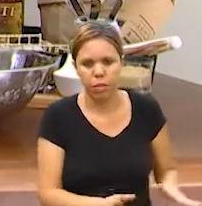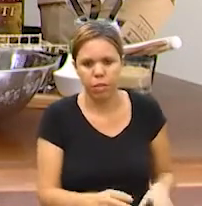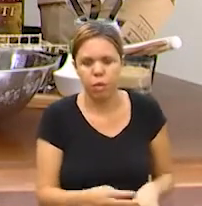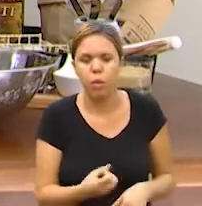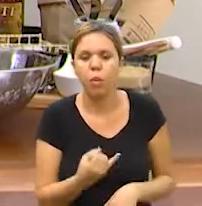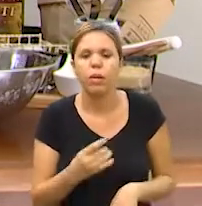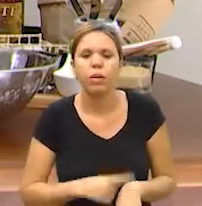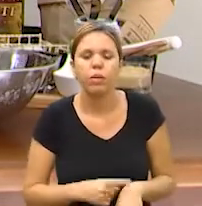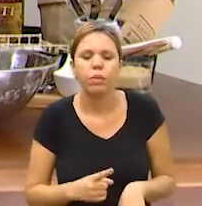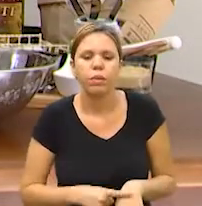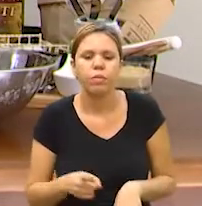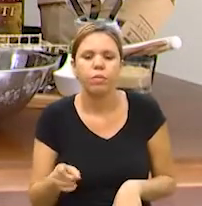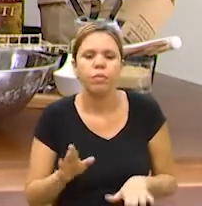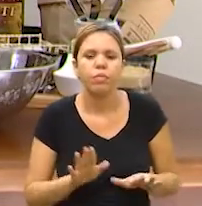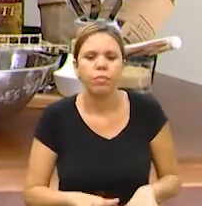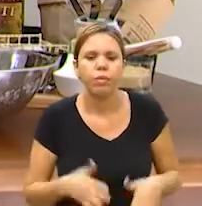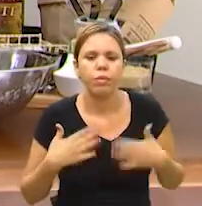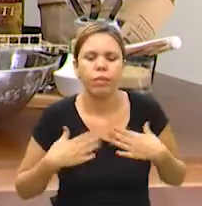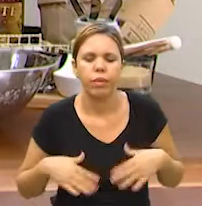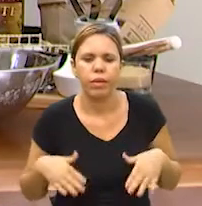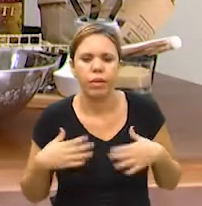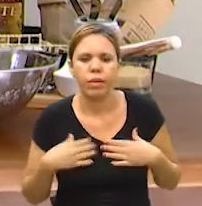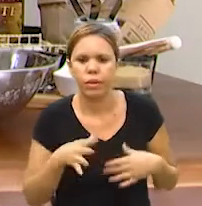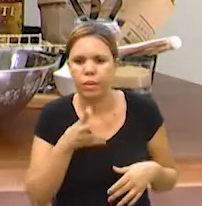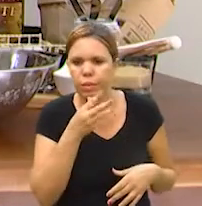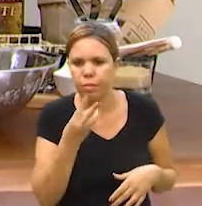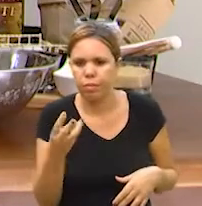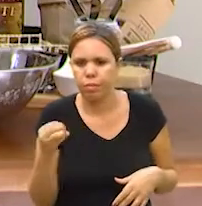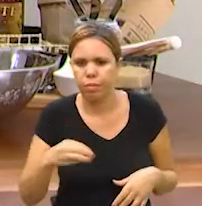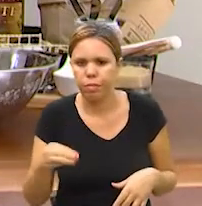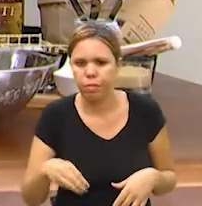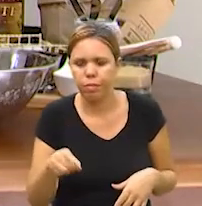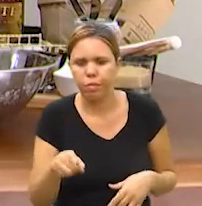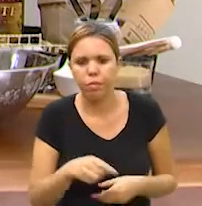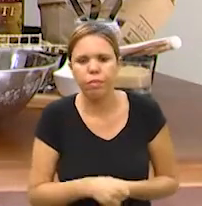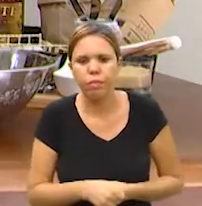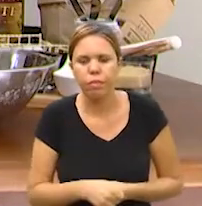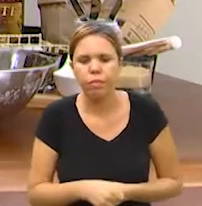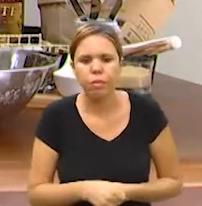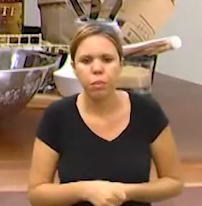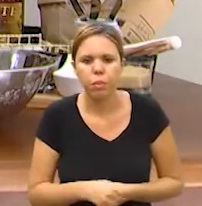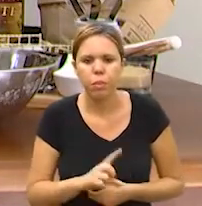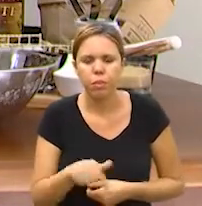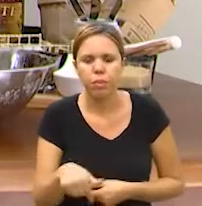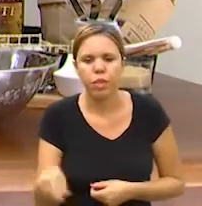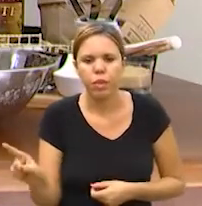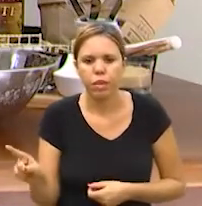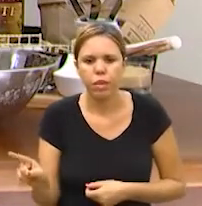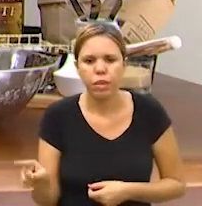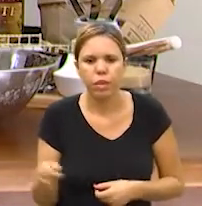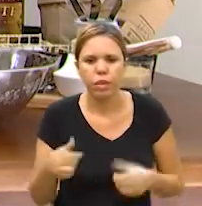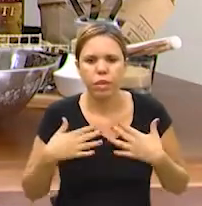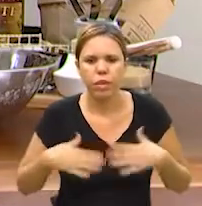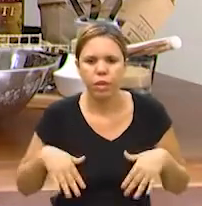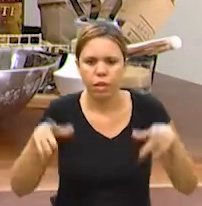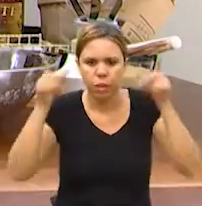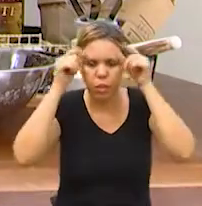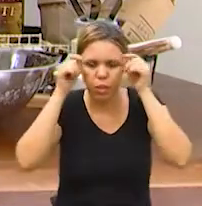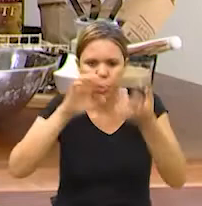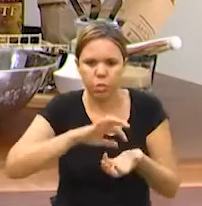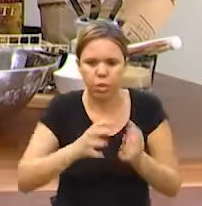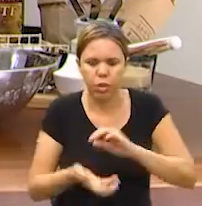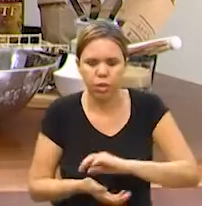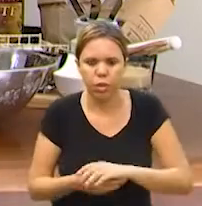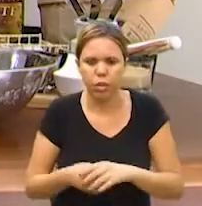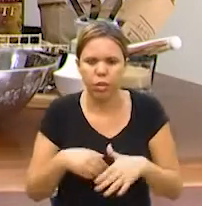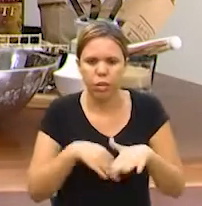mais quanto tempo ela vai descansar? Ela vai demorar 30 minutos. 30 minutos de descanso e já vai relaxar e a gente modela.